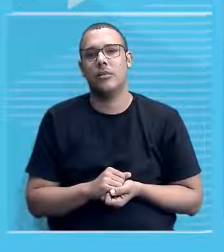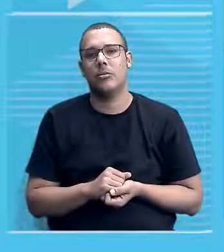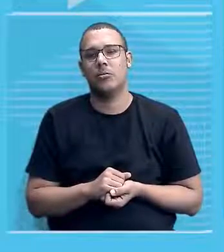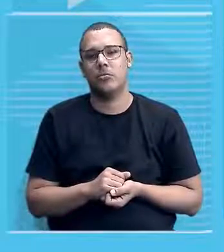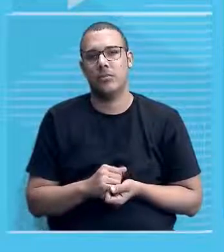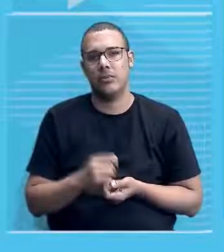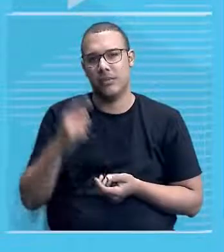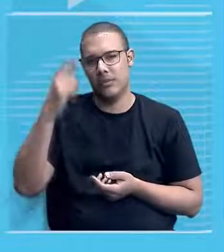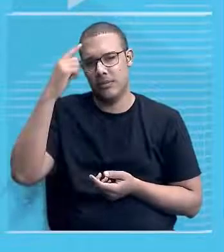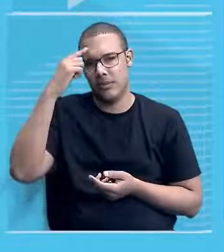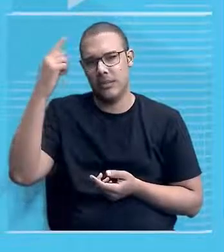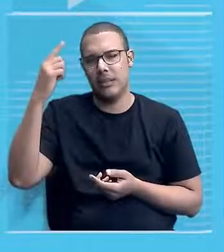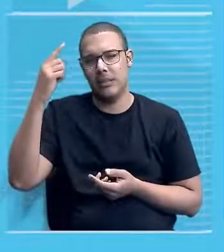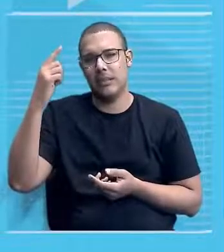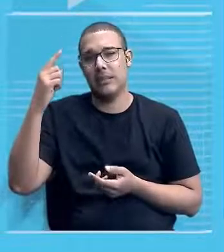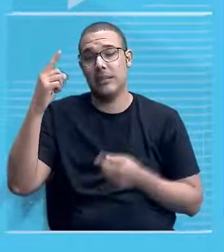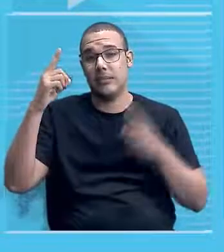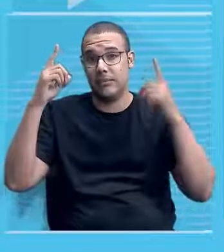muito conturbada